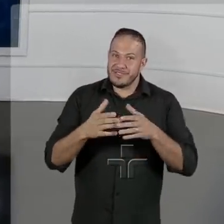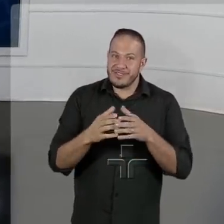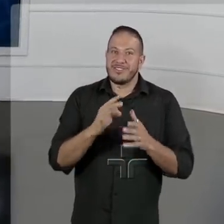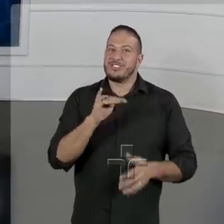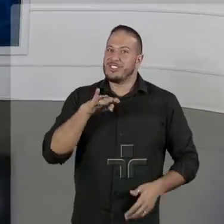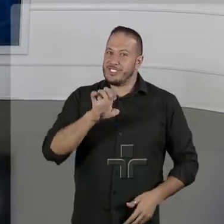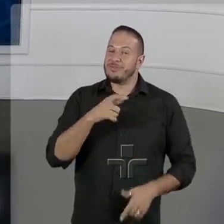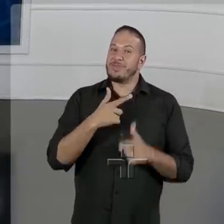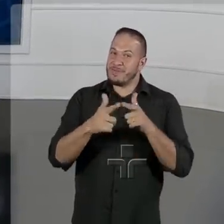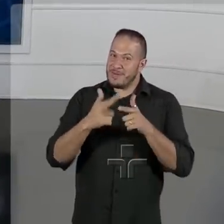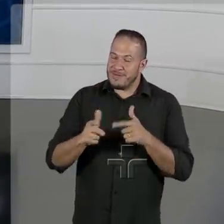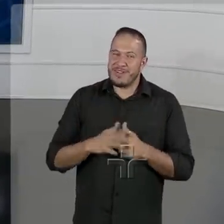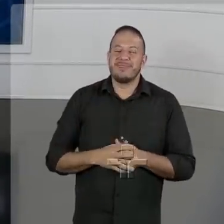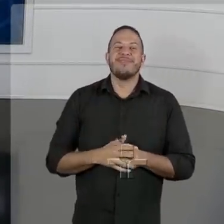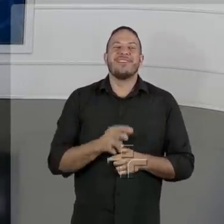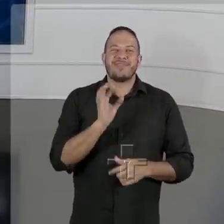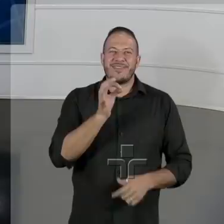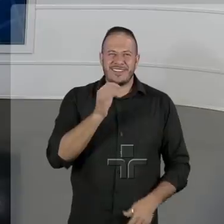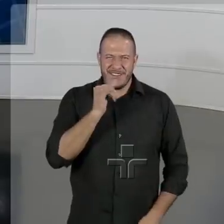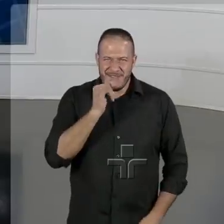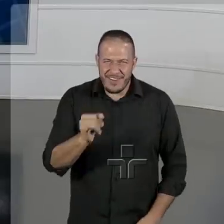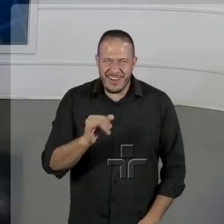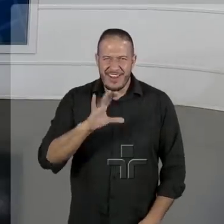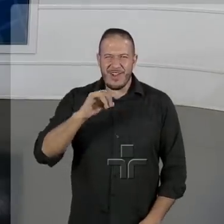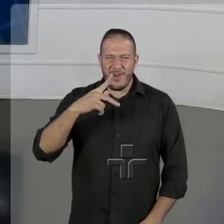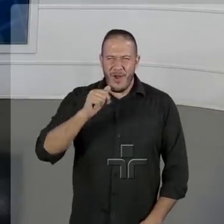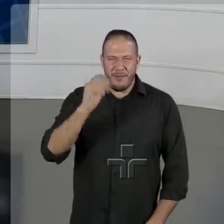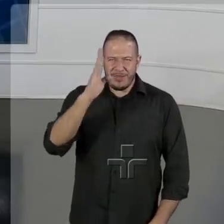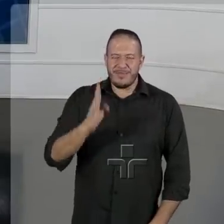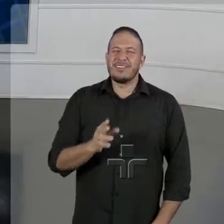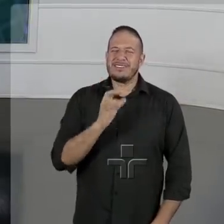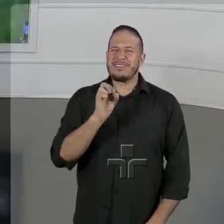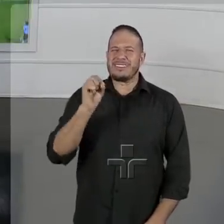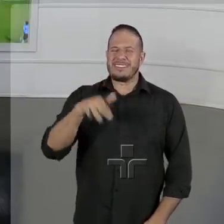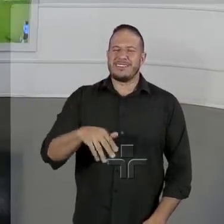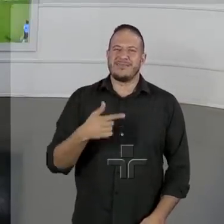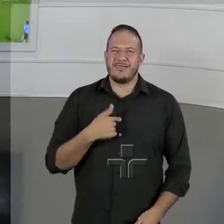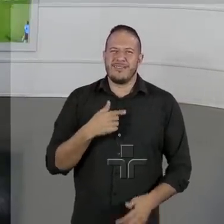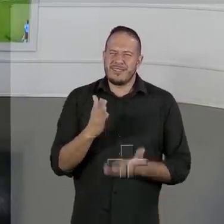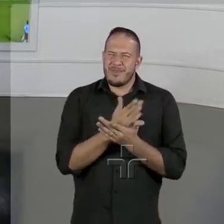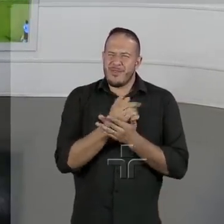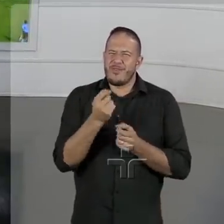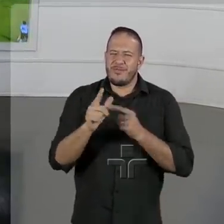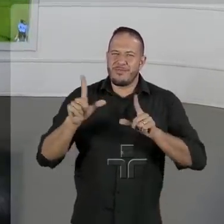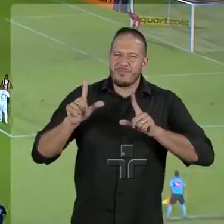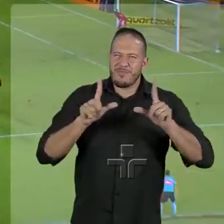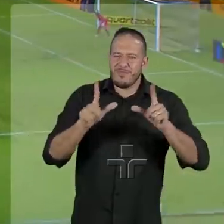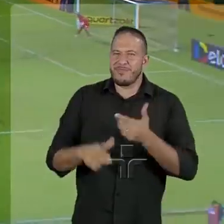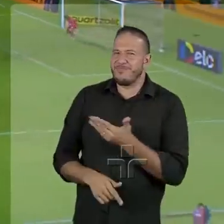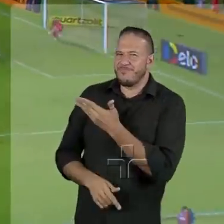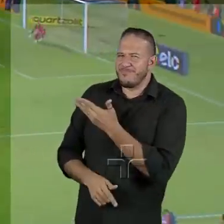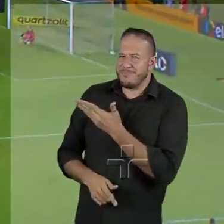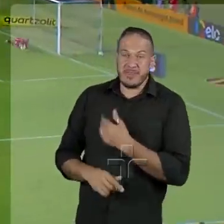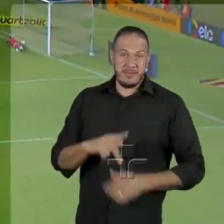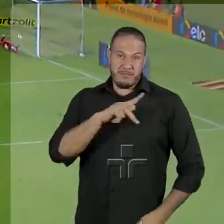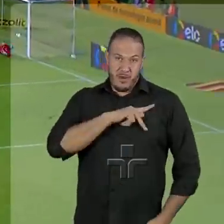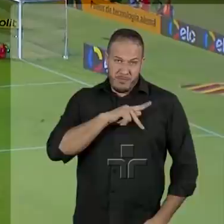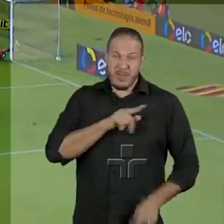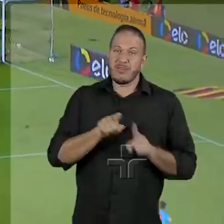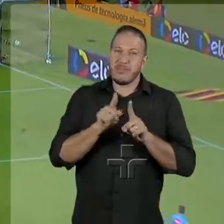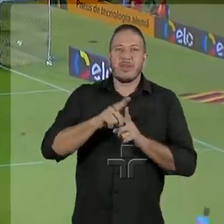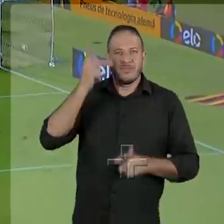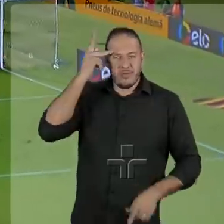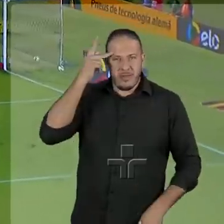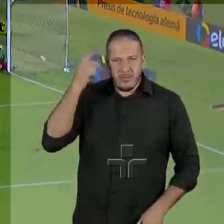Verdade. Vamos falar de Copa do Brasil, então, Vladir? Vamos sim, a gente separou aí os jogos do Palmeiras e do São Paulo. A gente está vendo